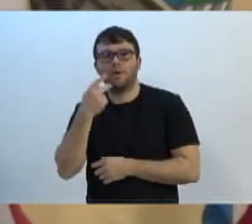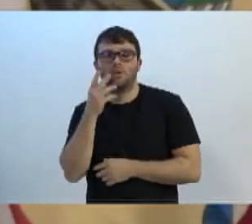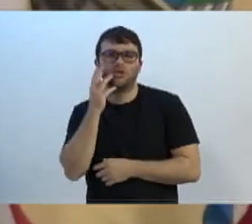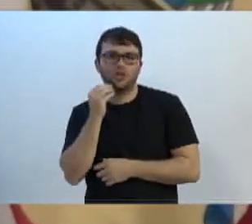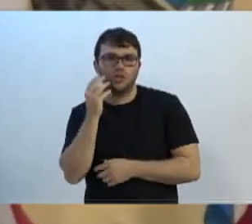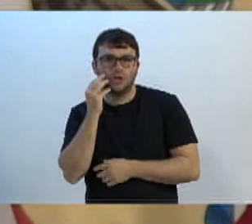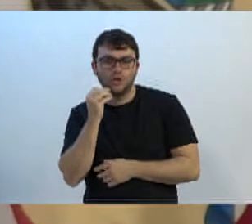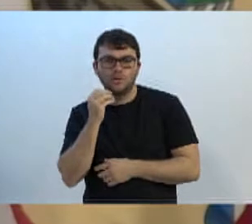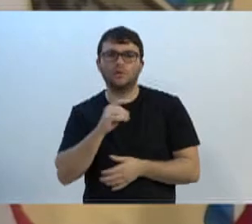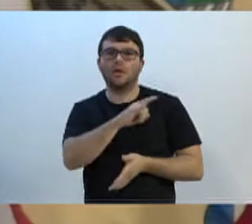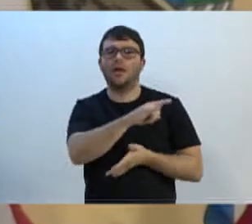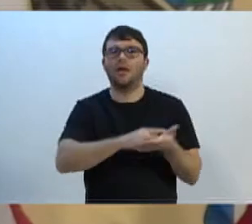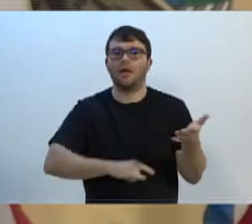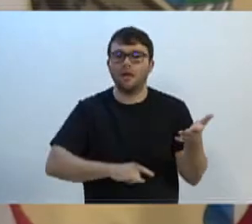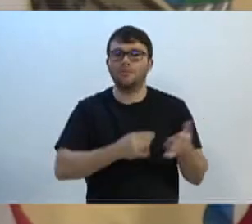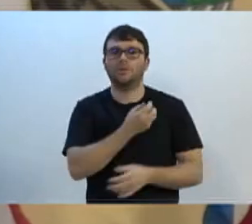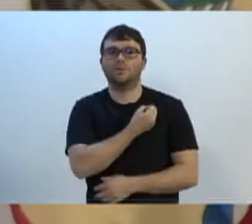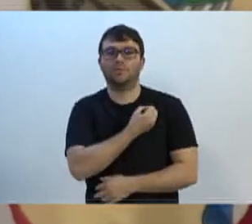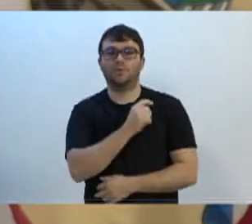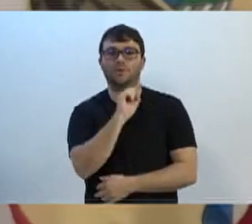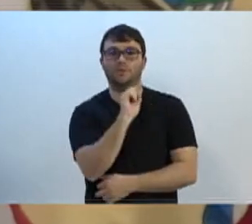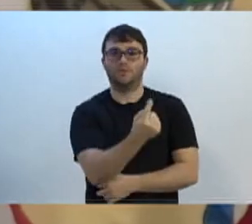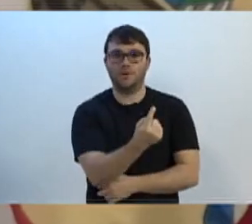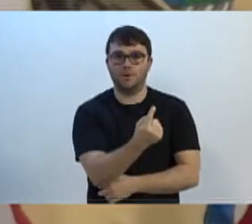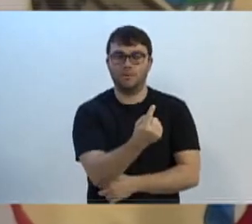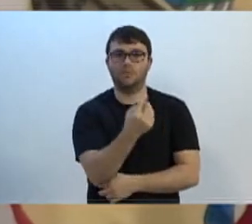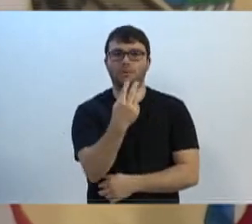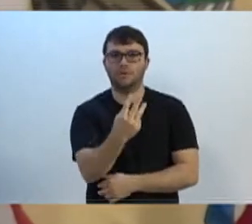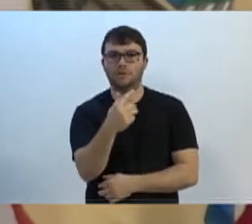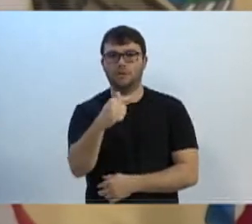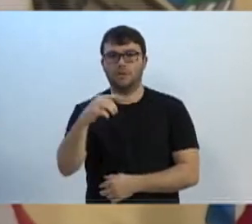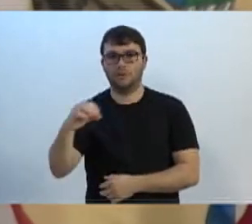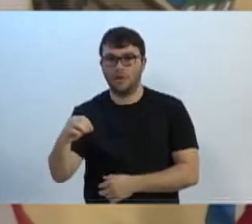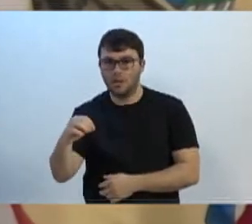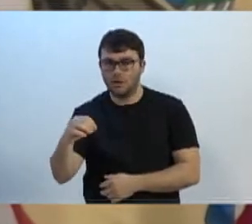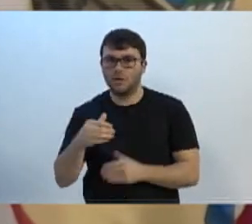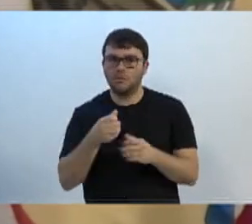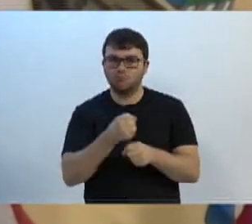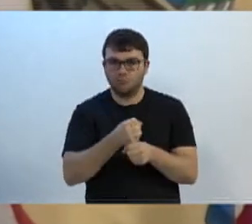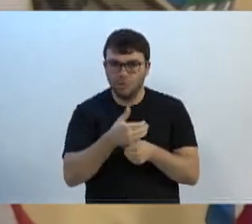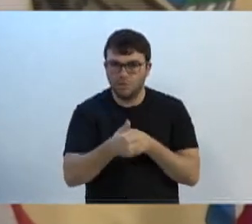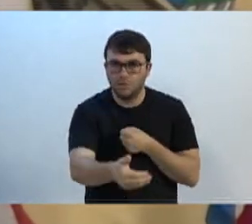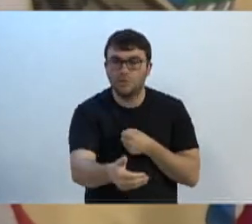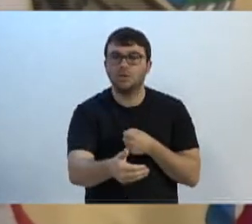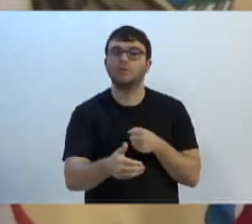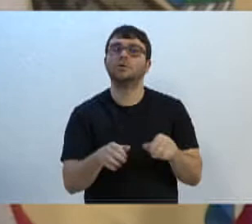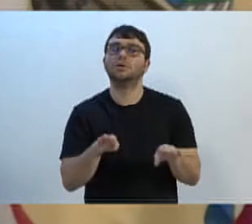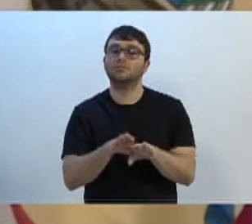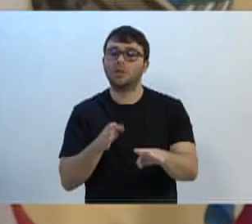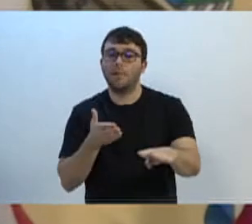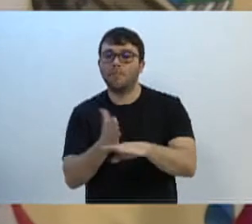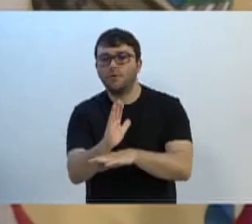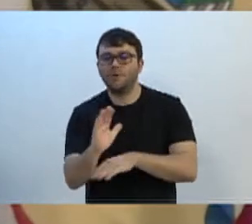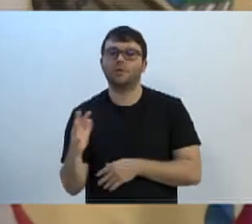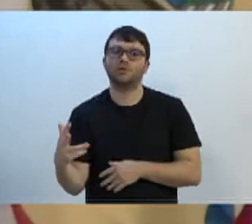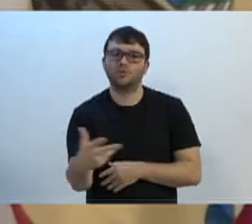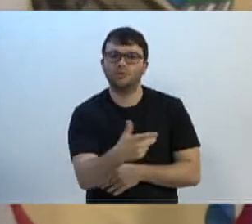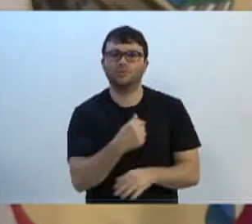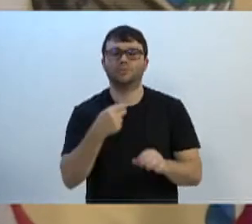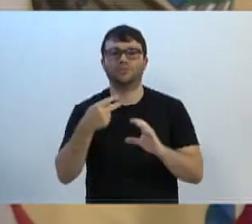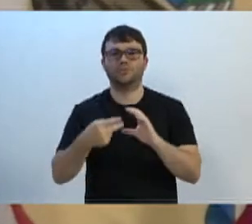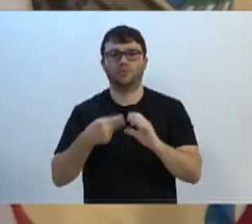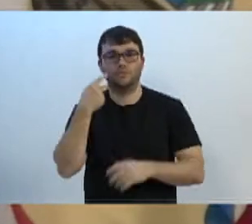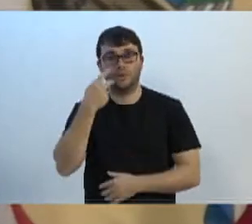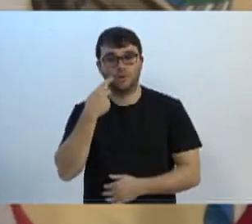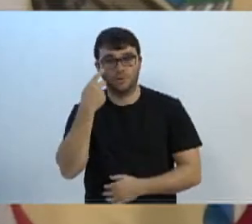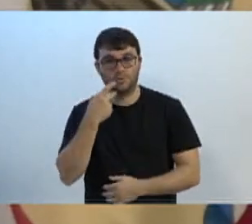do requerimento de números 1370 de 2019 e aprovado pelos demais parlamentares